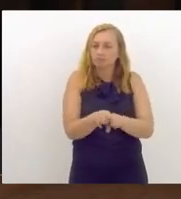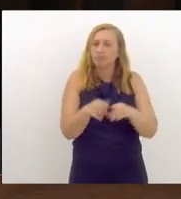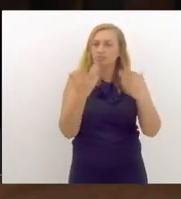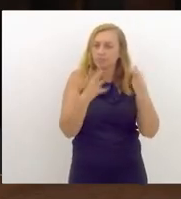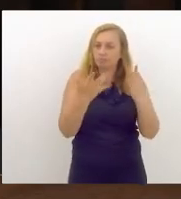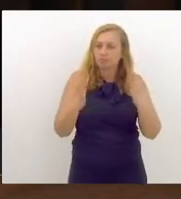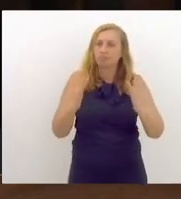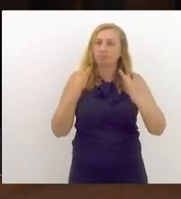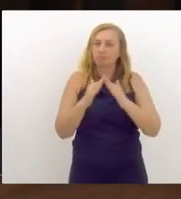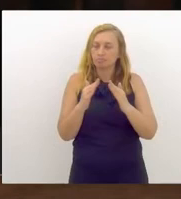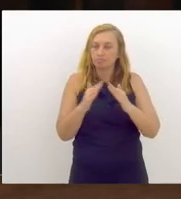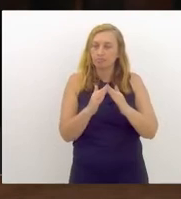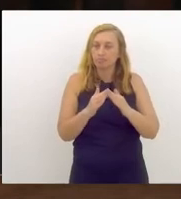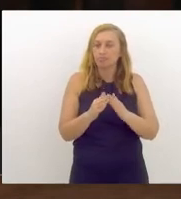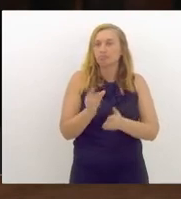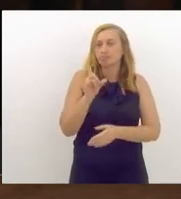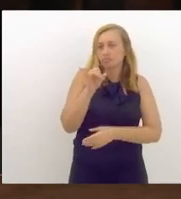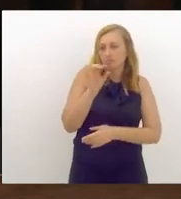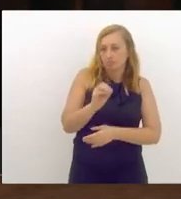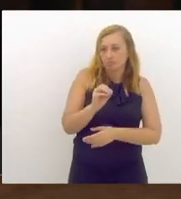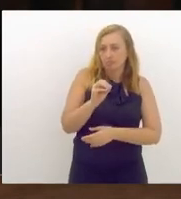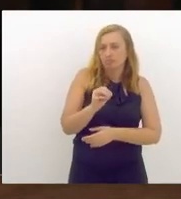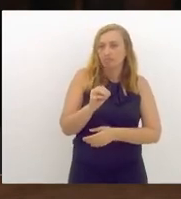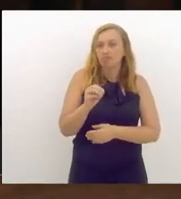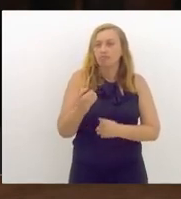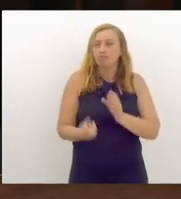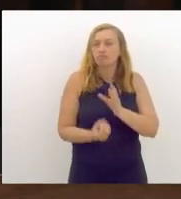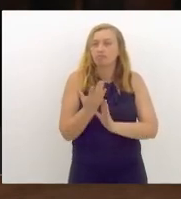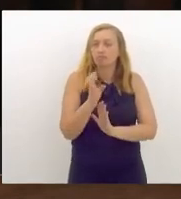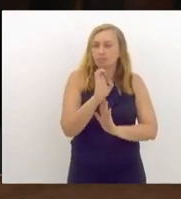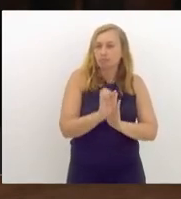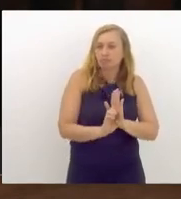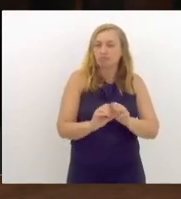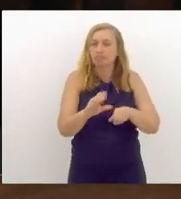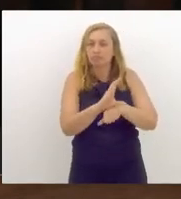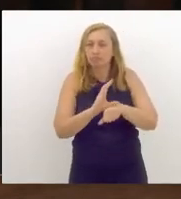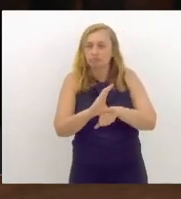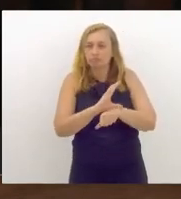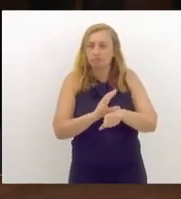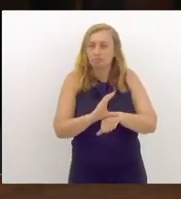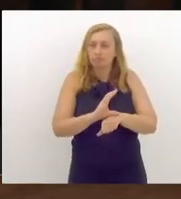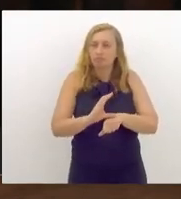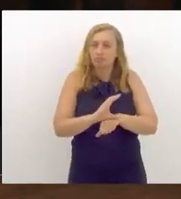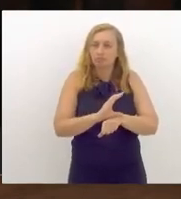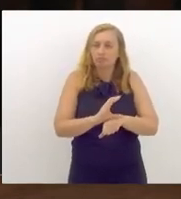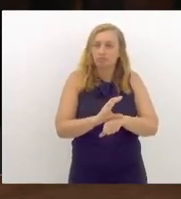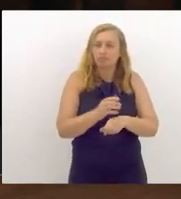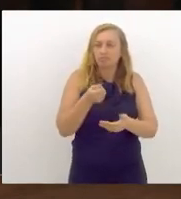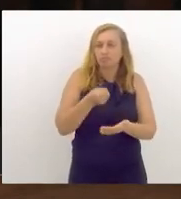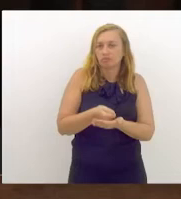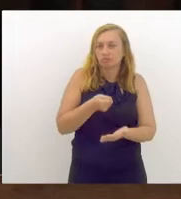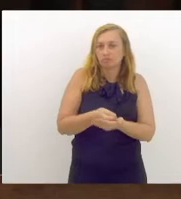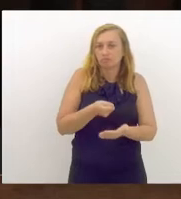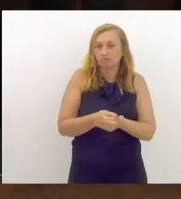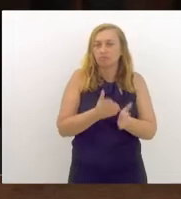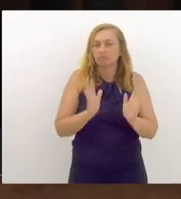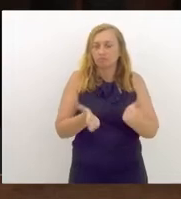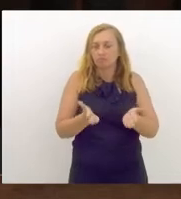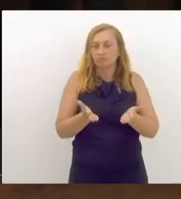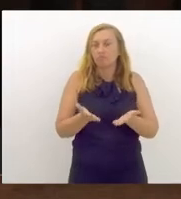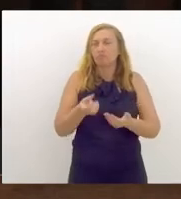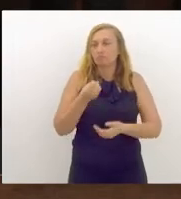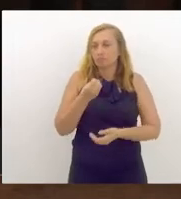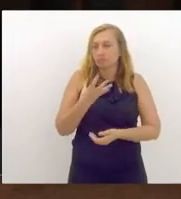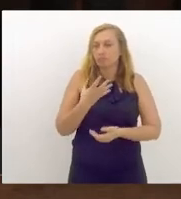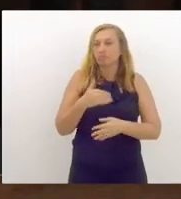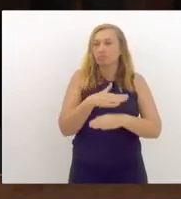a casa que recentemente fez uma Emenda Constitucional aonde coloca como exigência agora Finalmente né